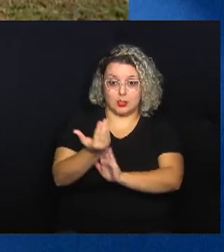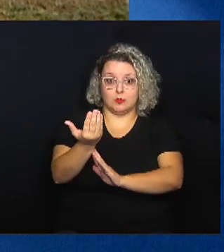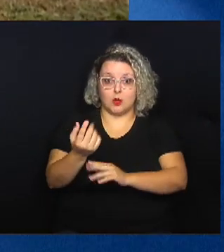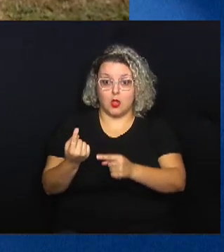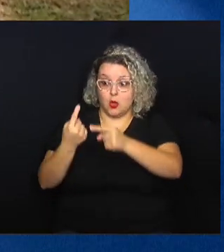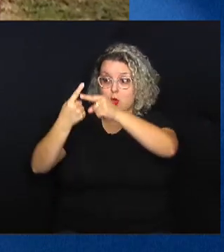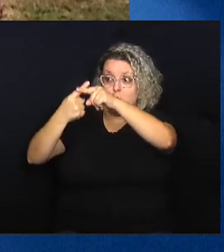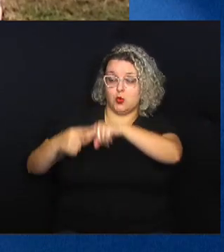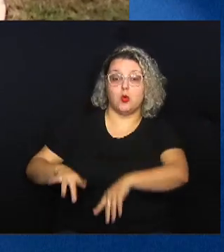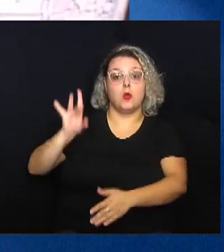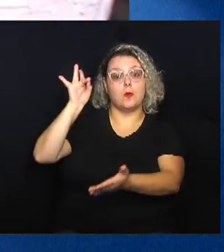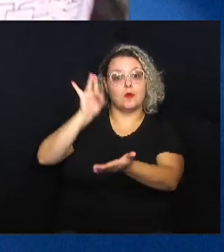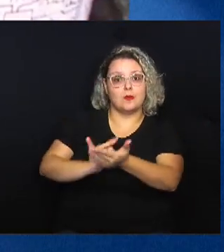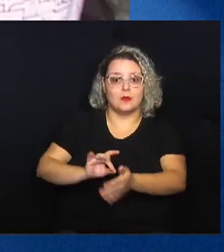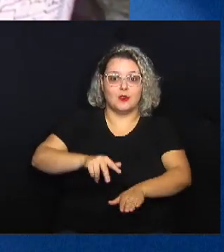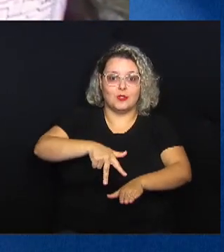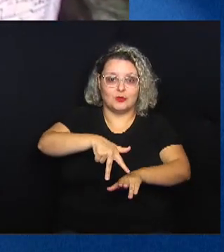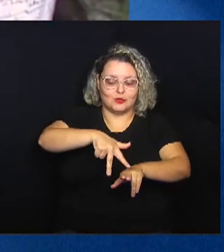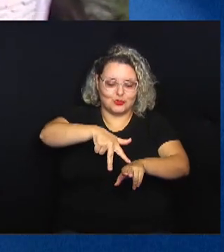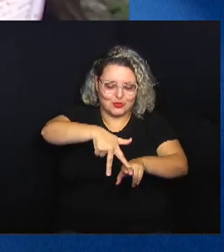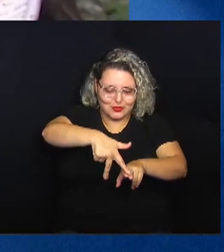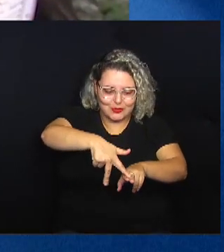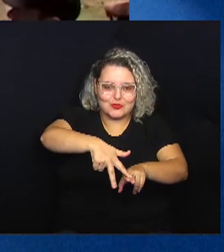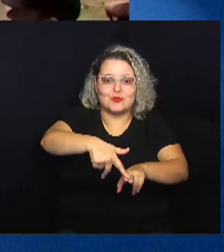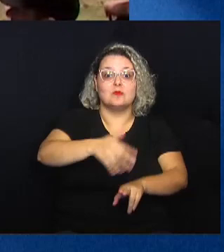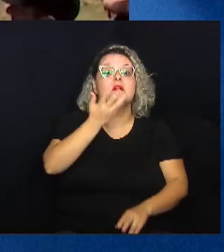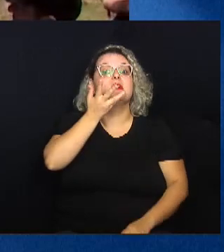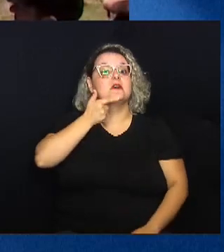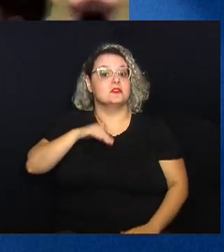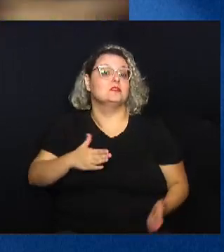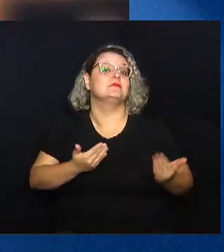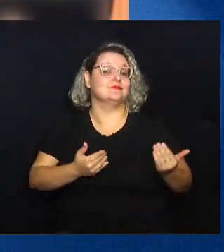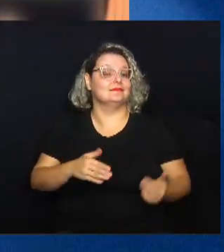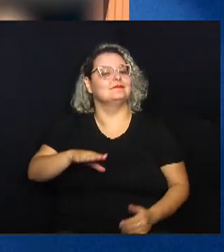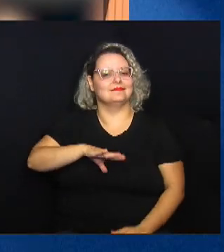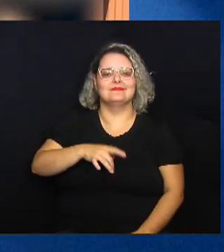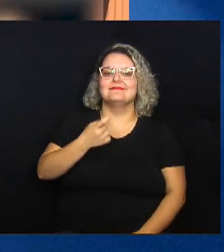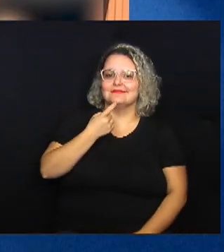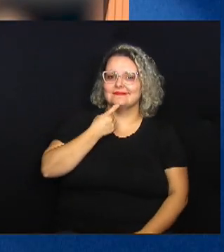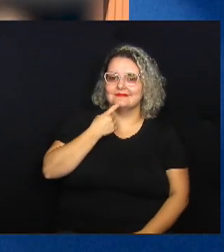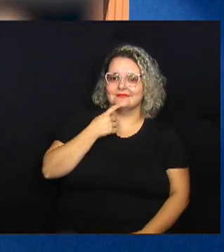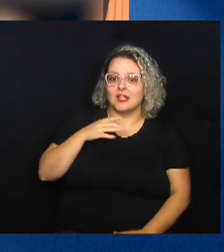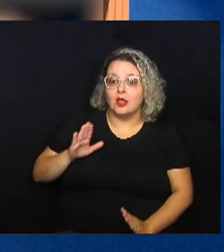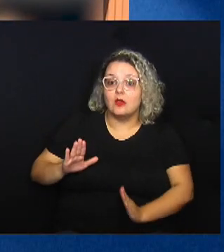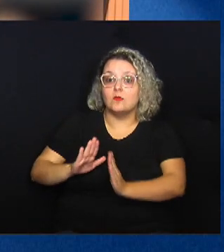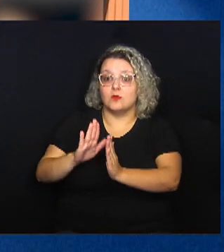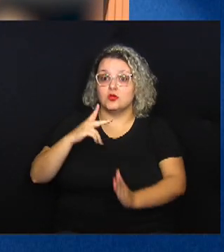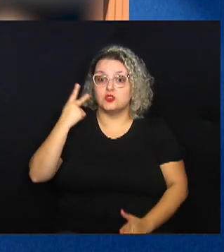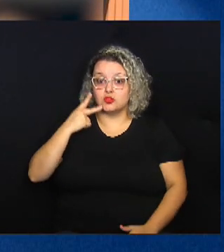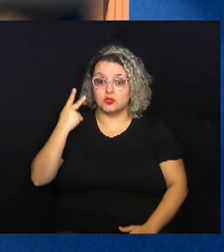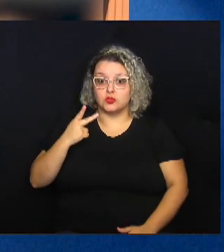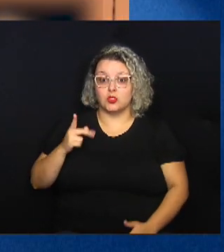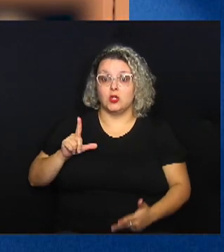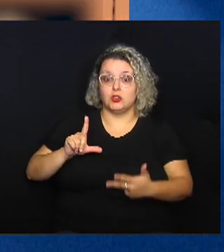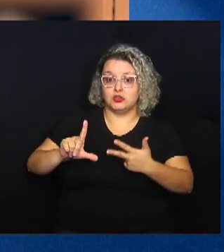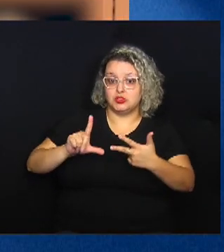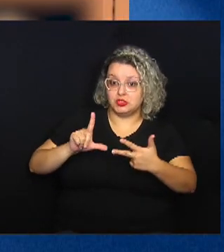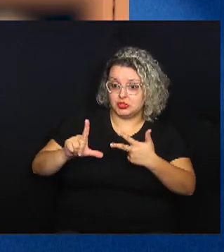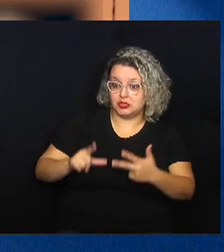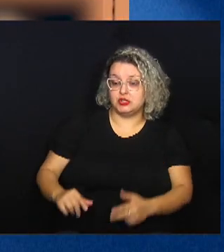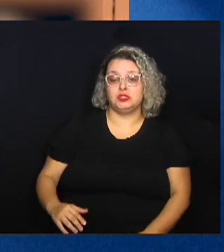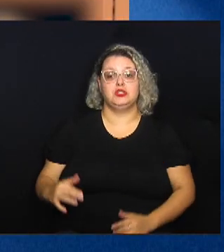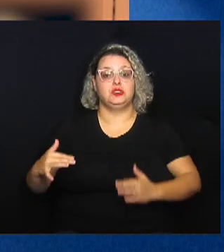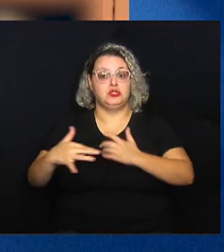oficial de skate para crianças e jovens em Campinas frente parlamentar da legislação Urbana